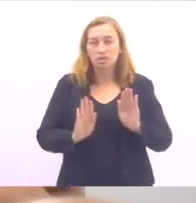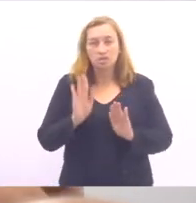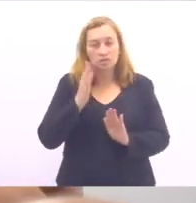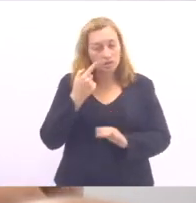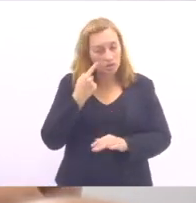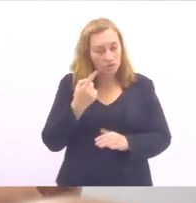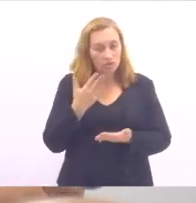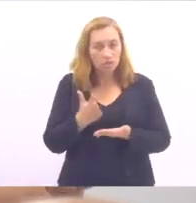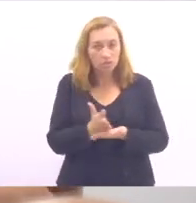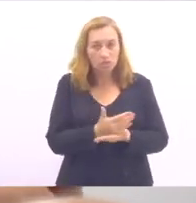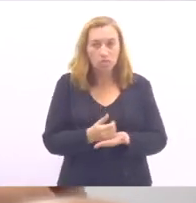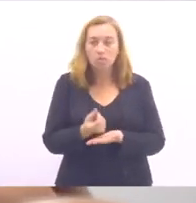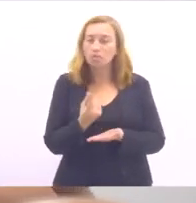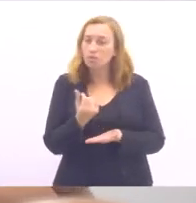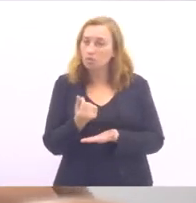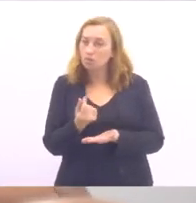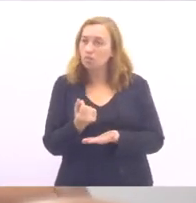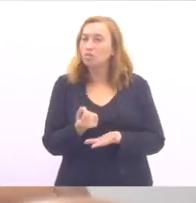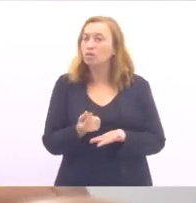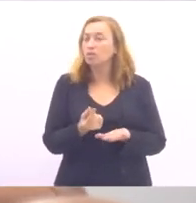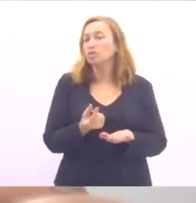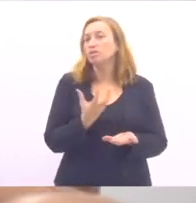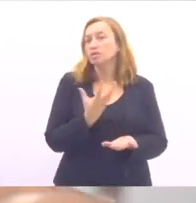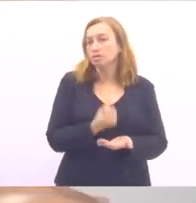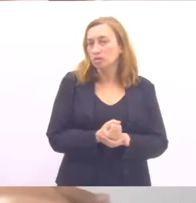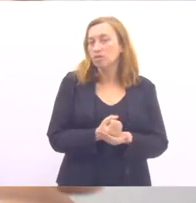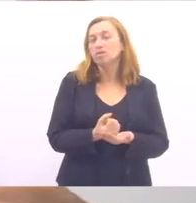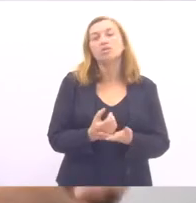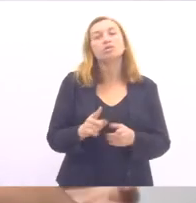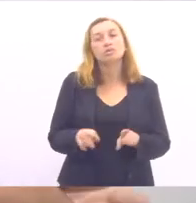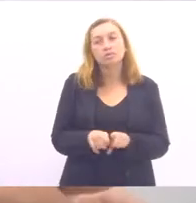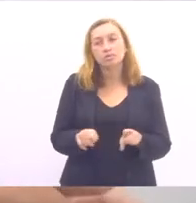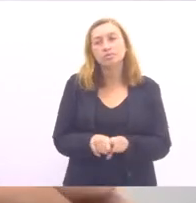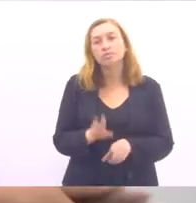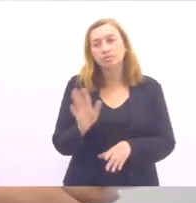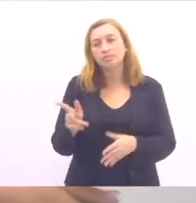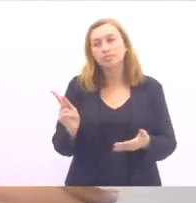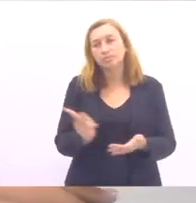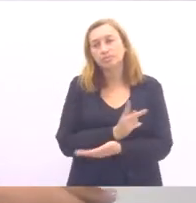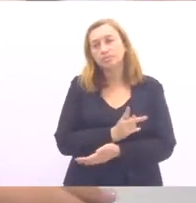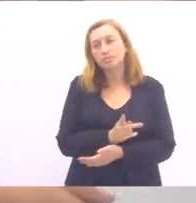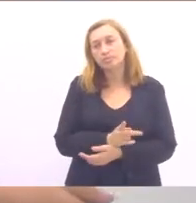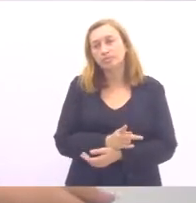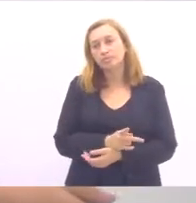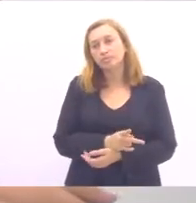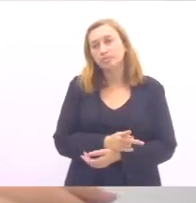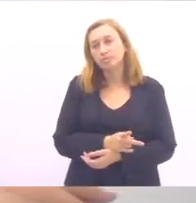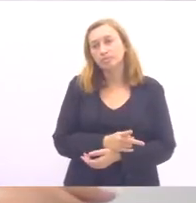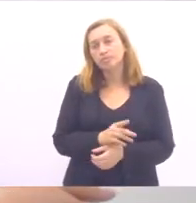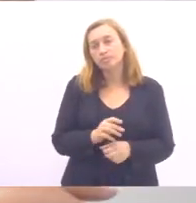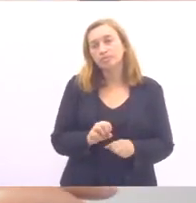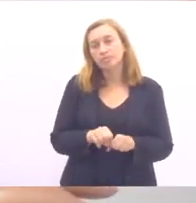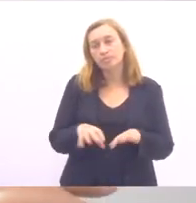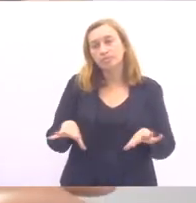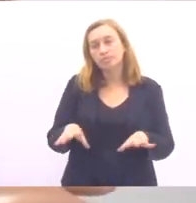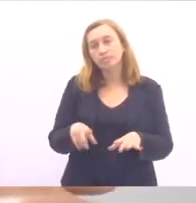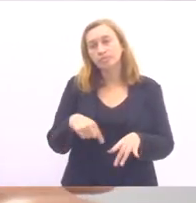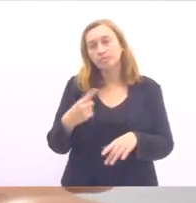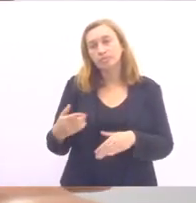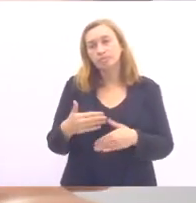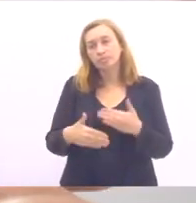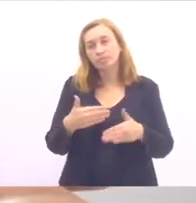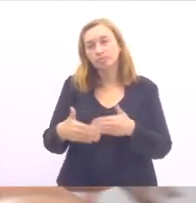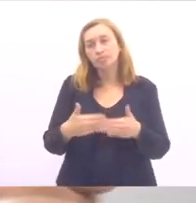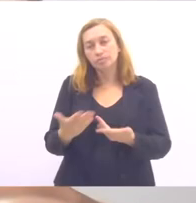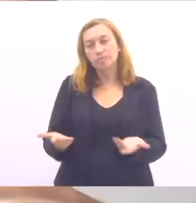orçamento para esse registro de preço. Então, isso também já está acontecendo de forma distinta em outro processo